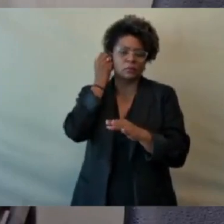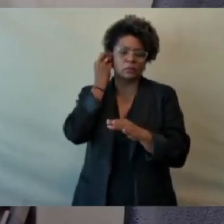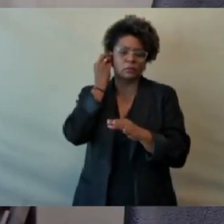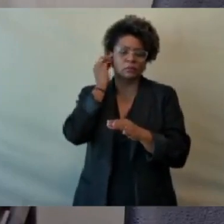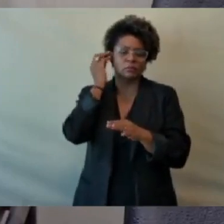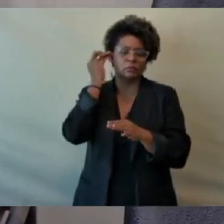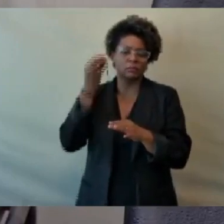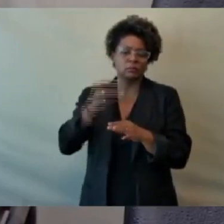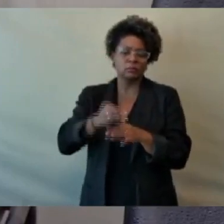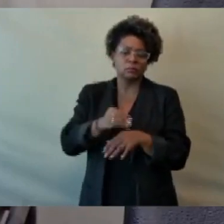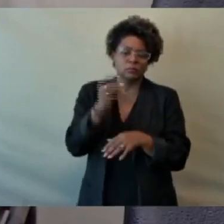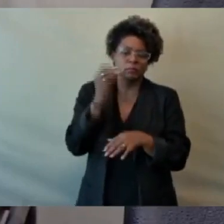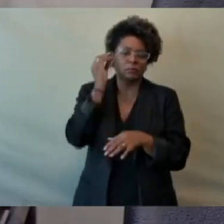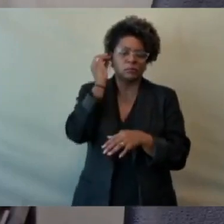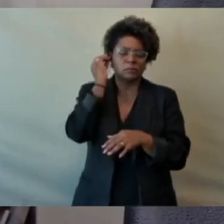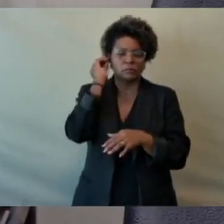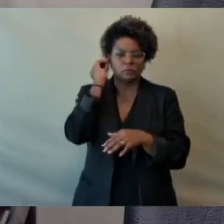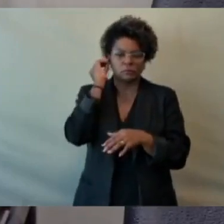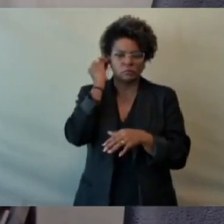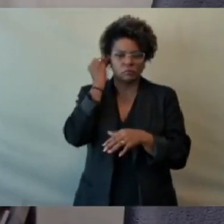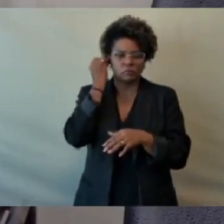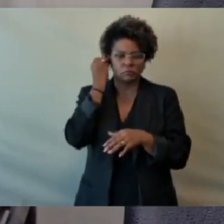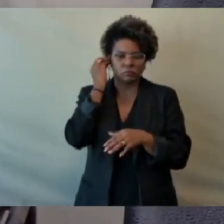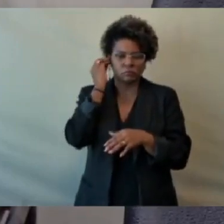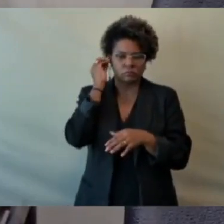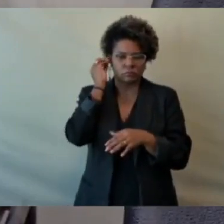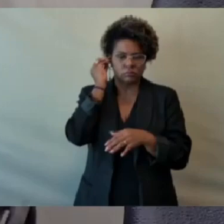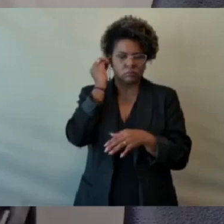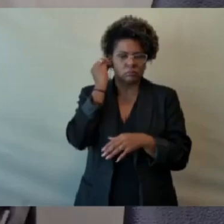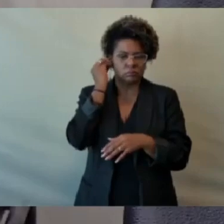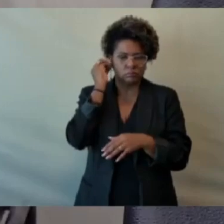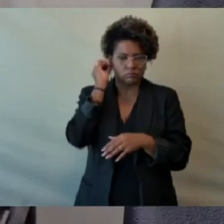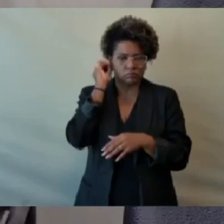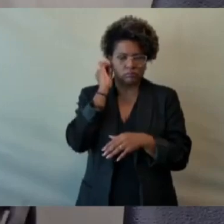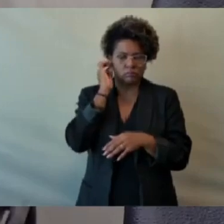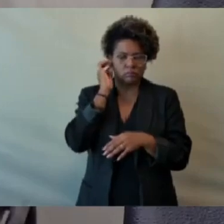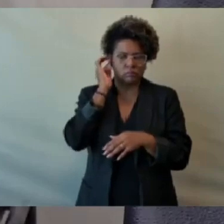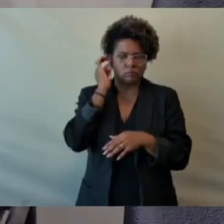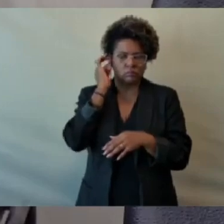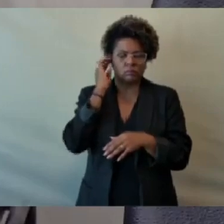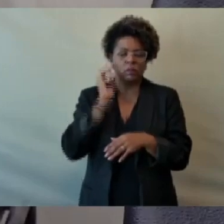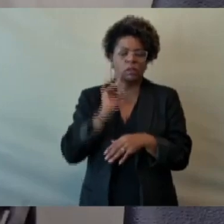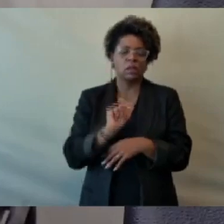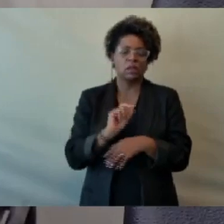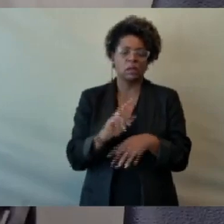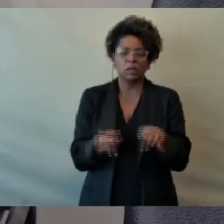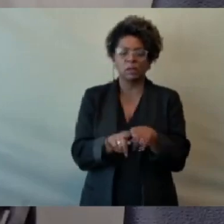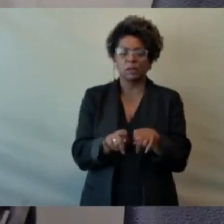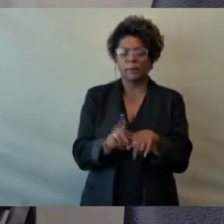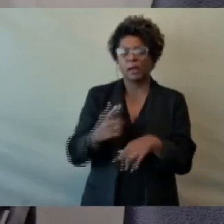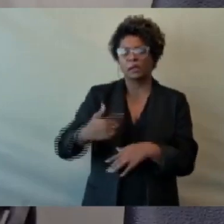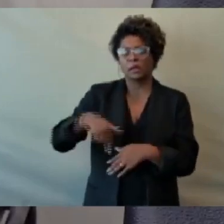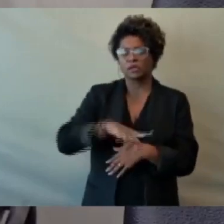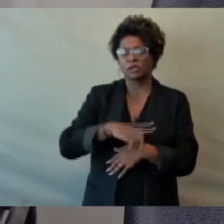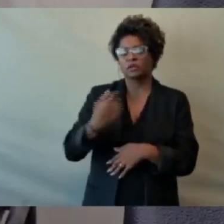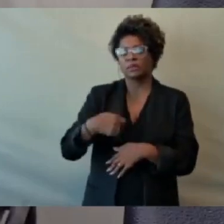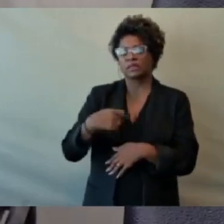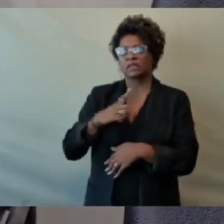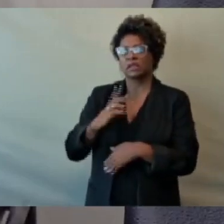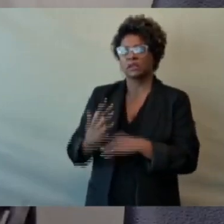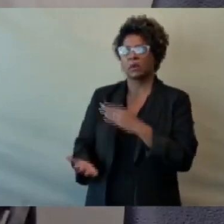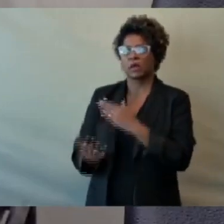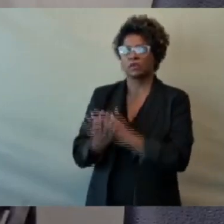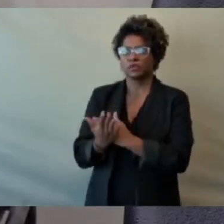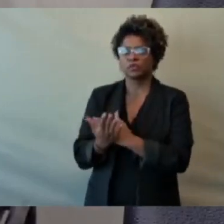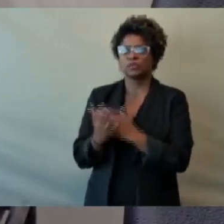conseguem estar incluídos em algum programa para serem cuidados em alguma entidade parceira da Prefeitura de